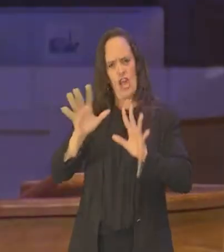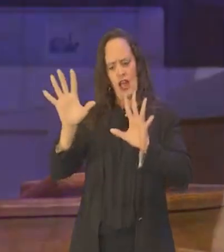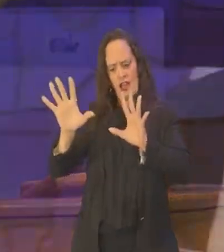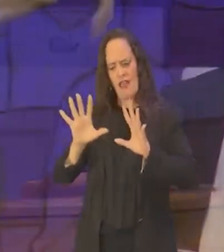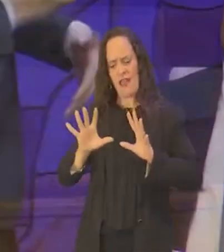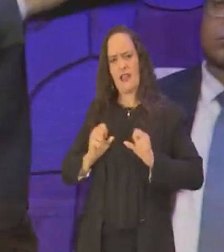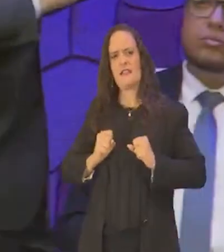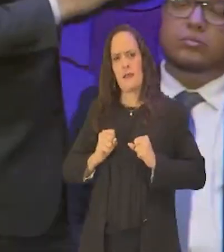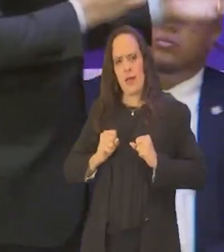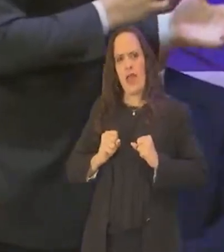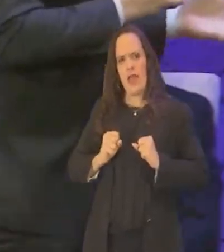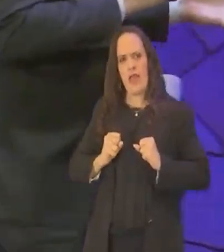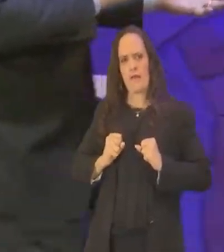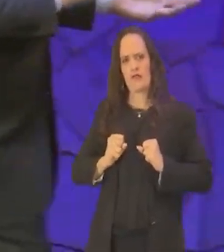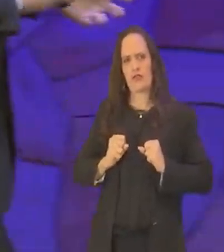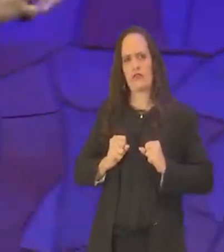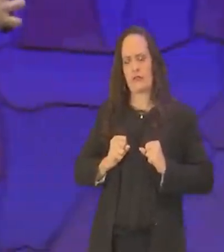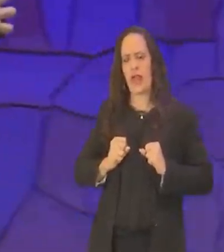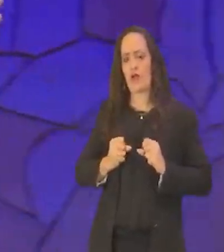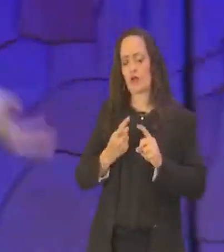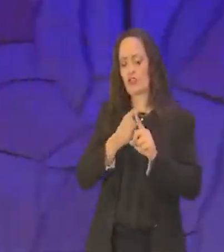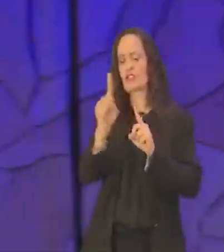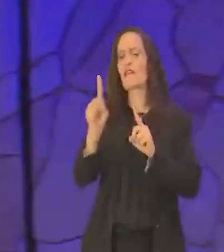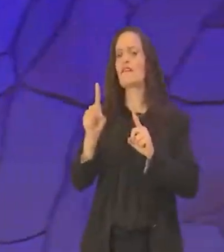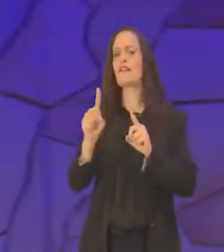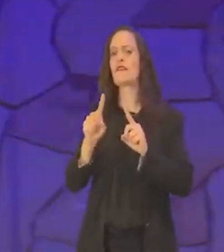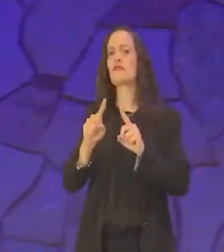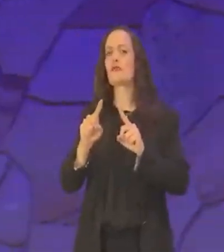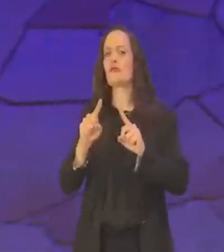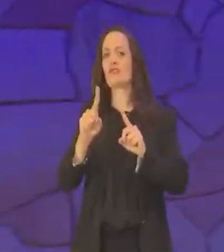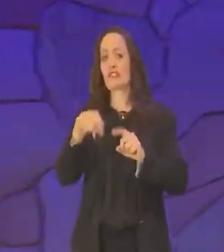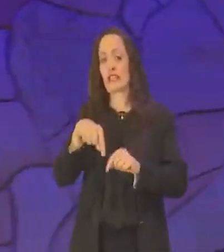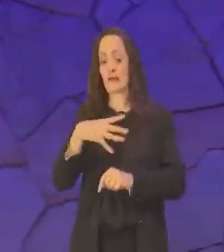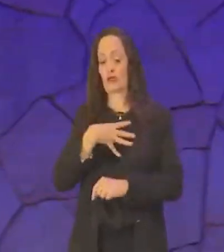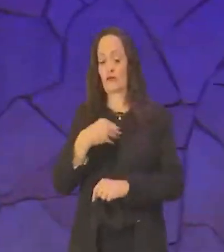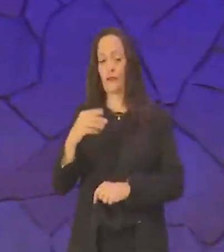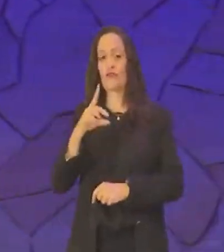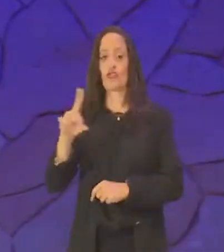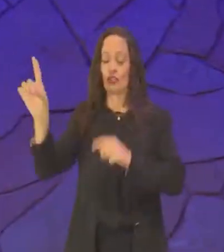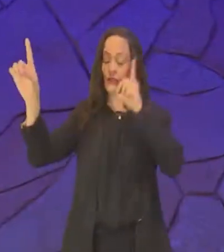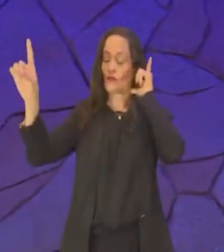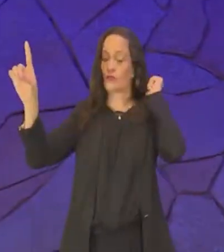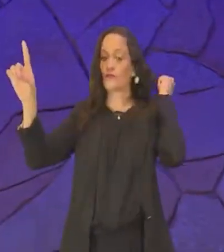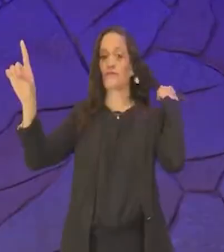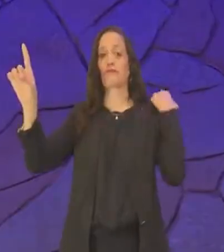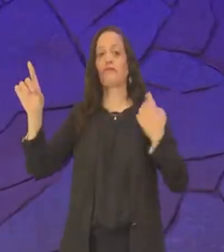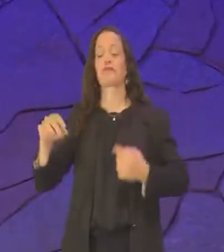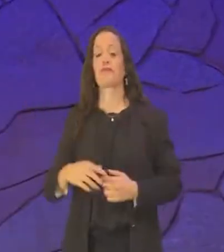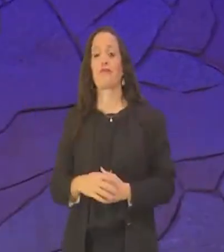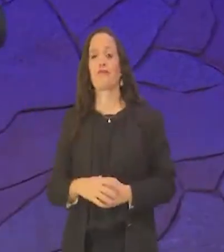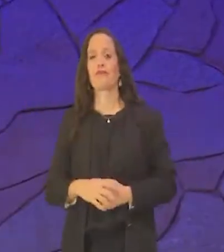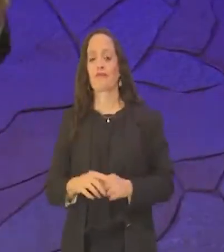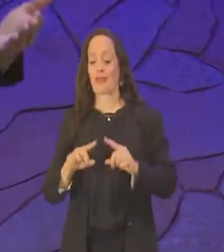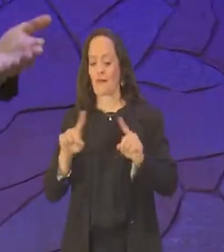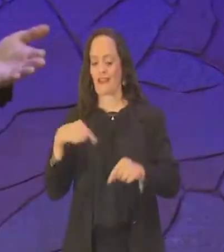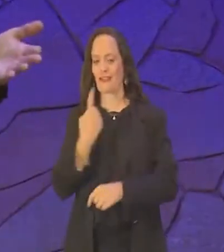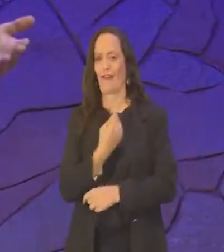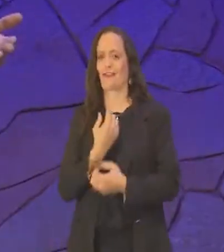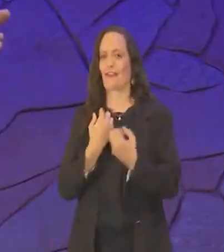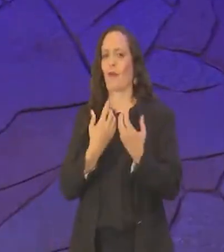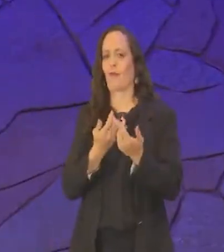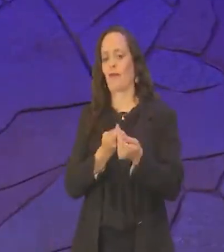de sermos filhos de Deus, de sermos participantes deste reino espiritual, mas não carregamos apenas